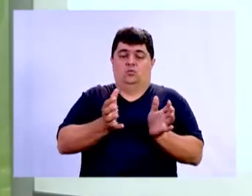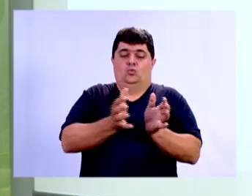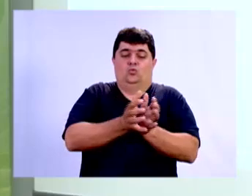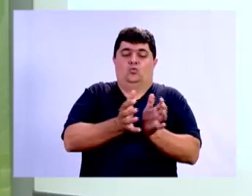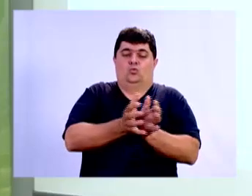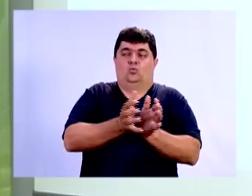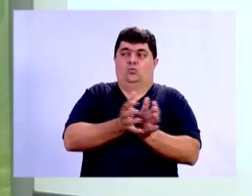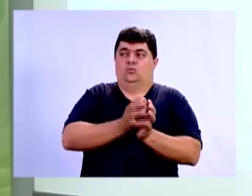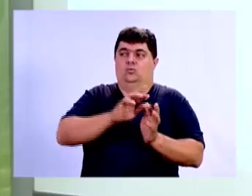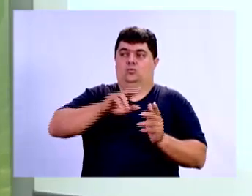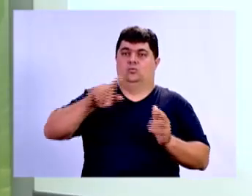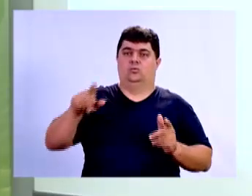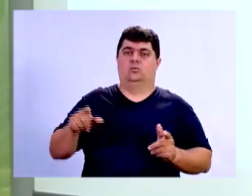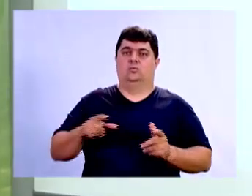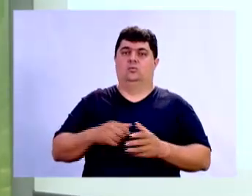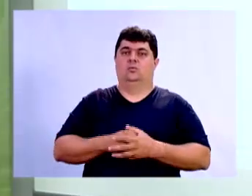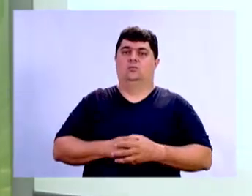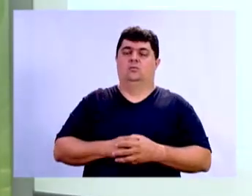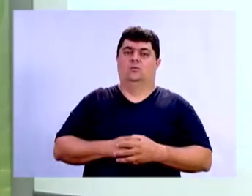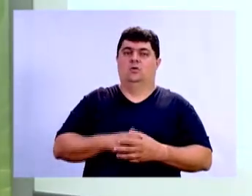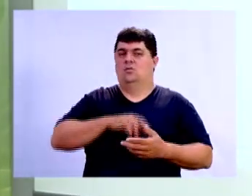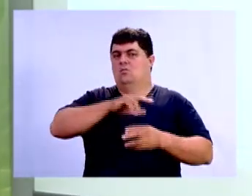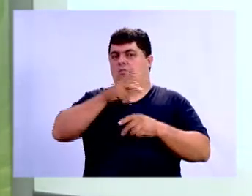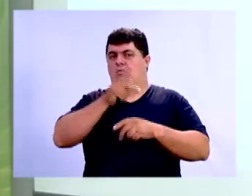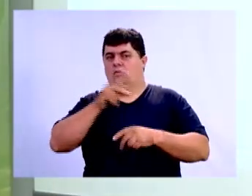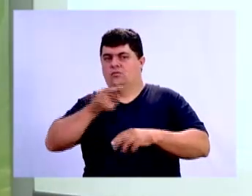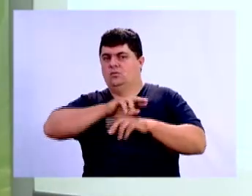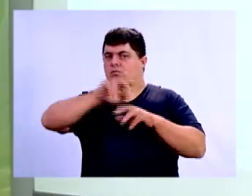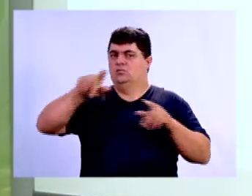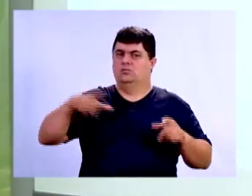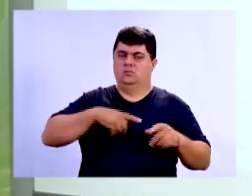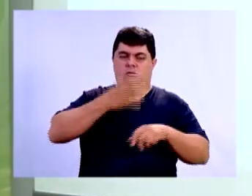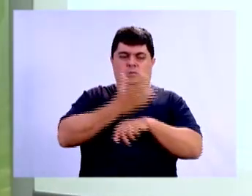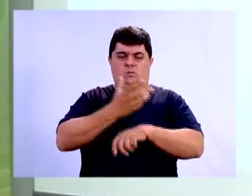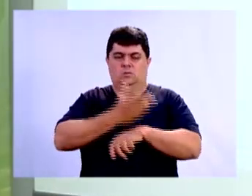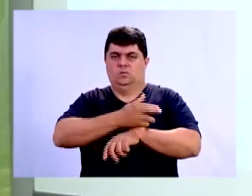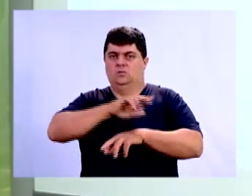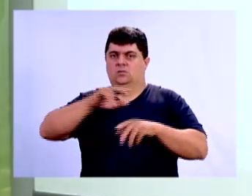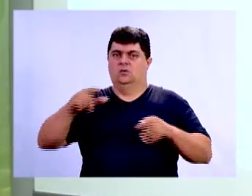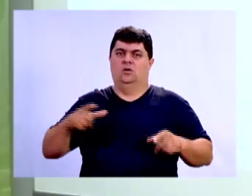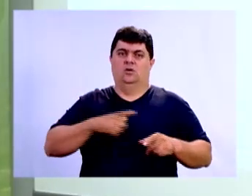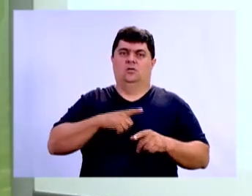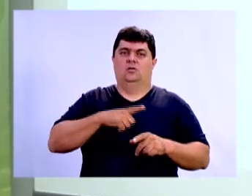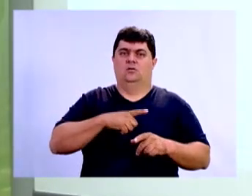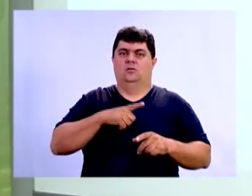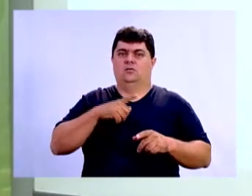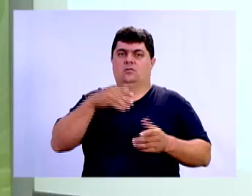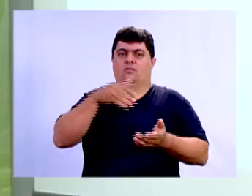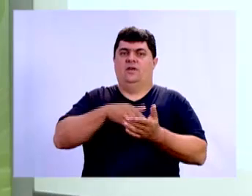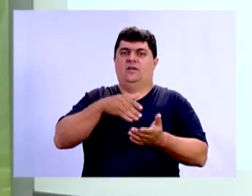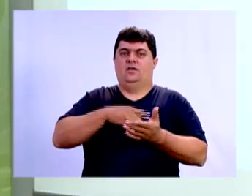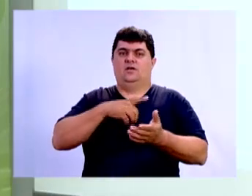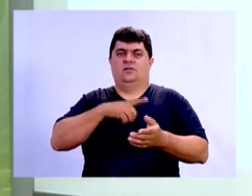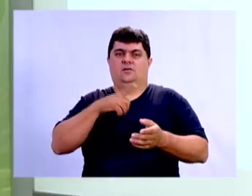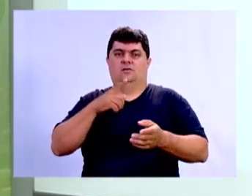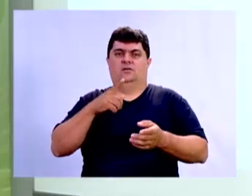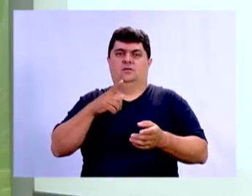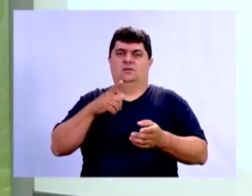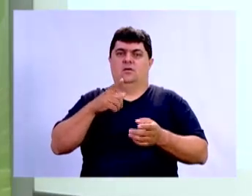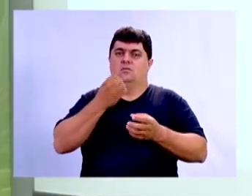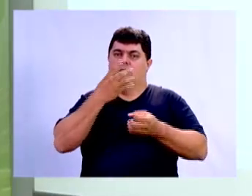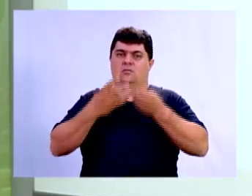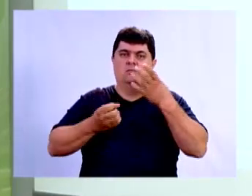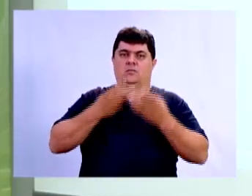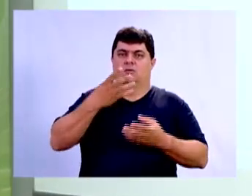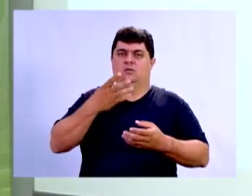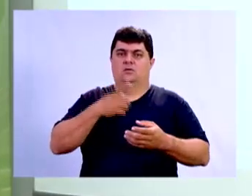vai trabalhar com vários produtos, com vários professores, com várias disciplinas, e isso aí vamos dizer,